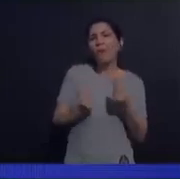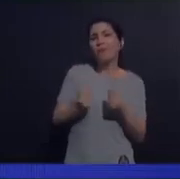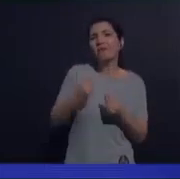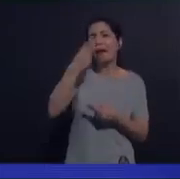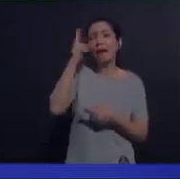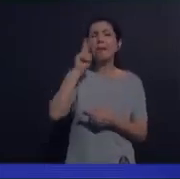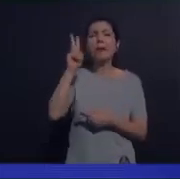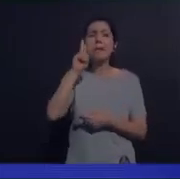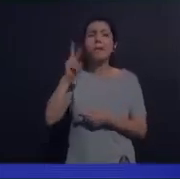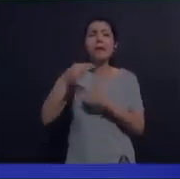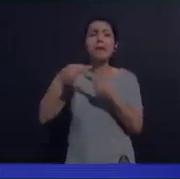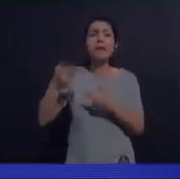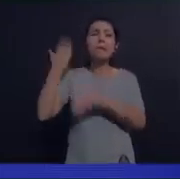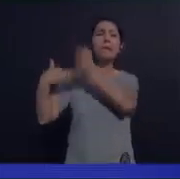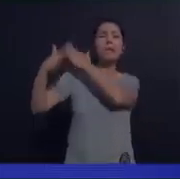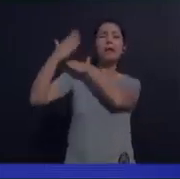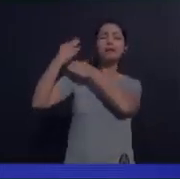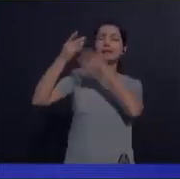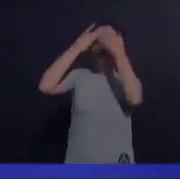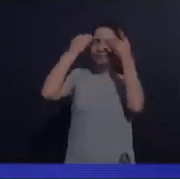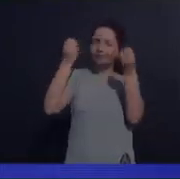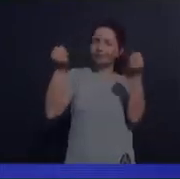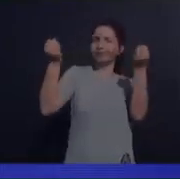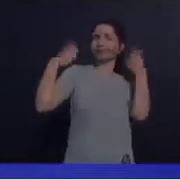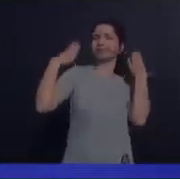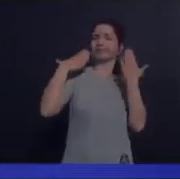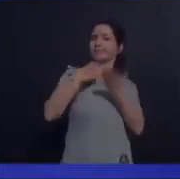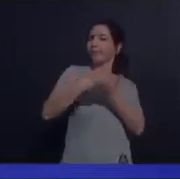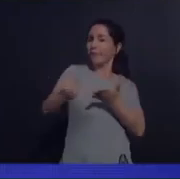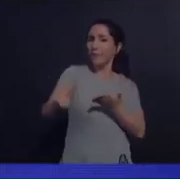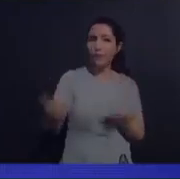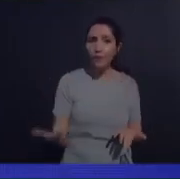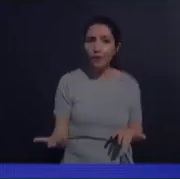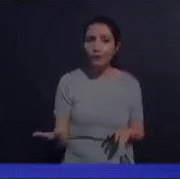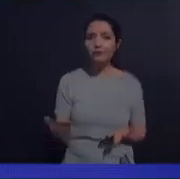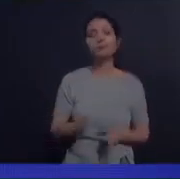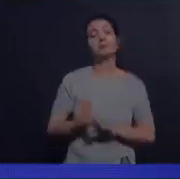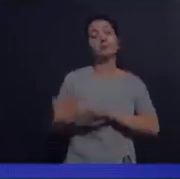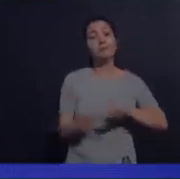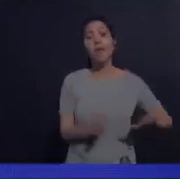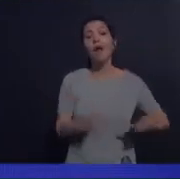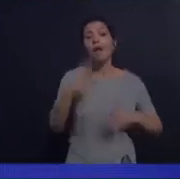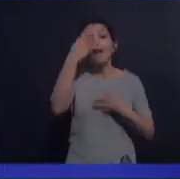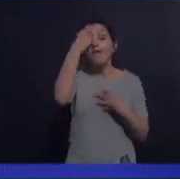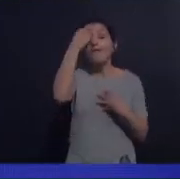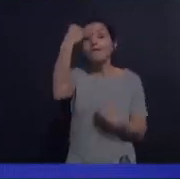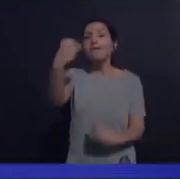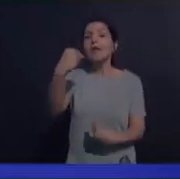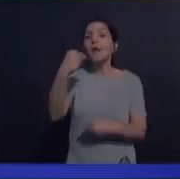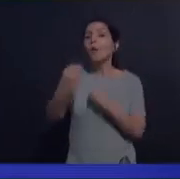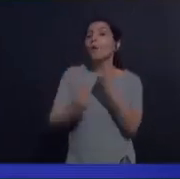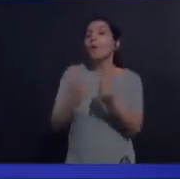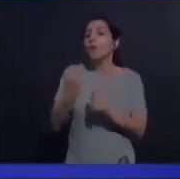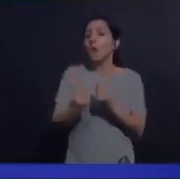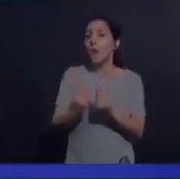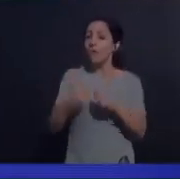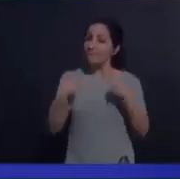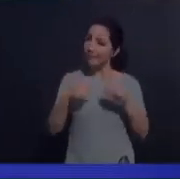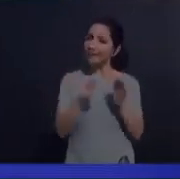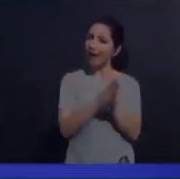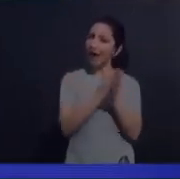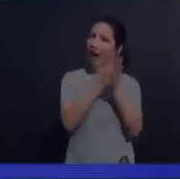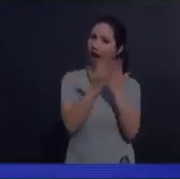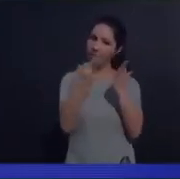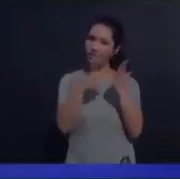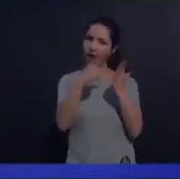palavra de Deus nos fala que a nossa fé, ela vem como, gente? Pelo ouvir a palavra de Deus. Então, não aceite as